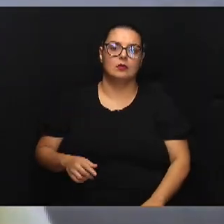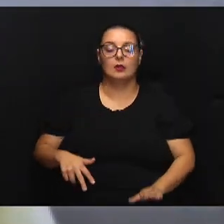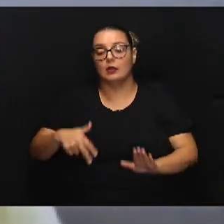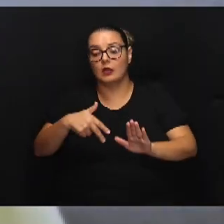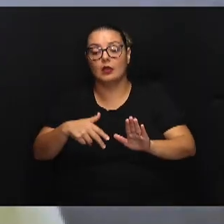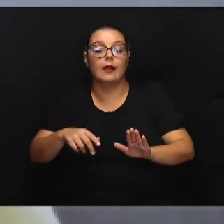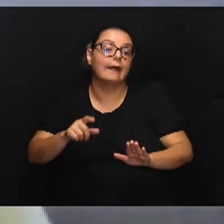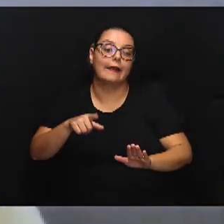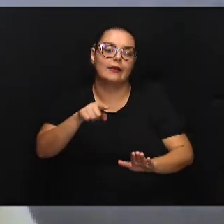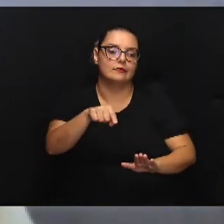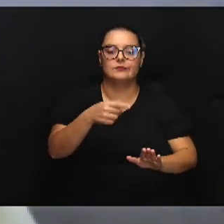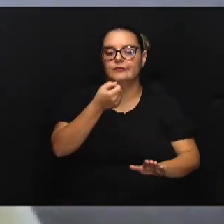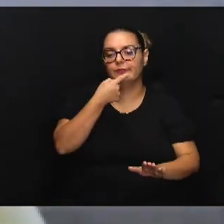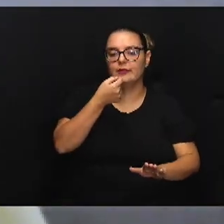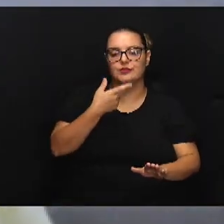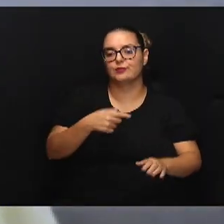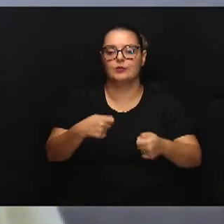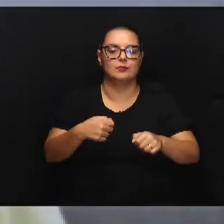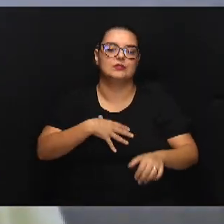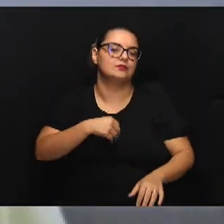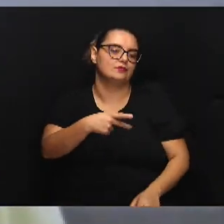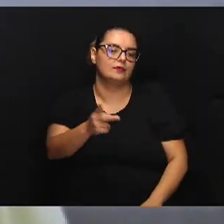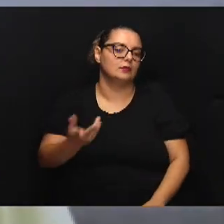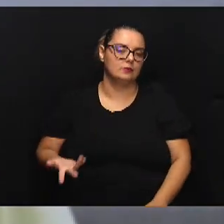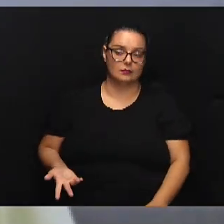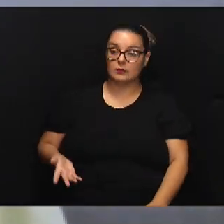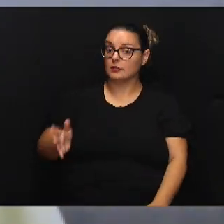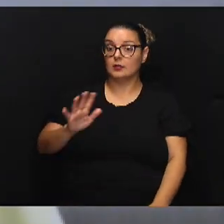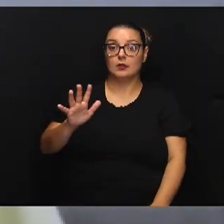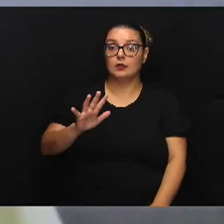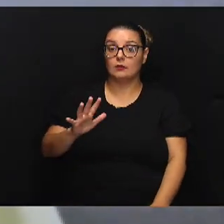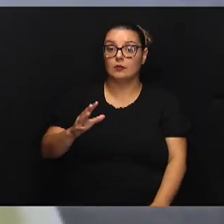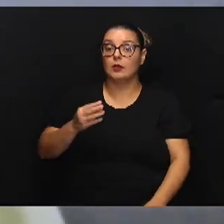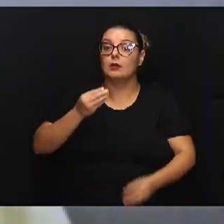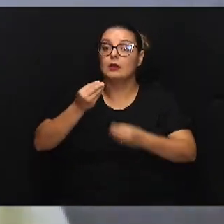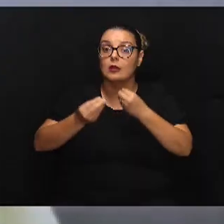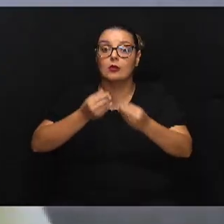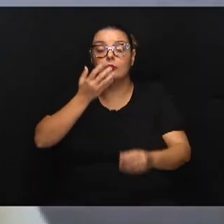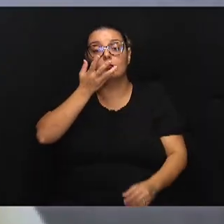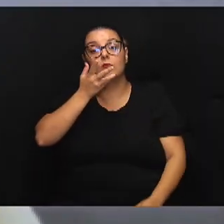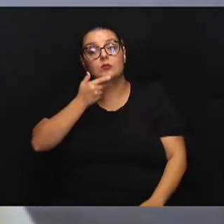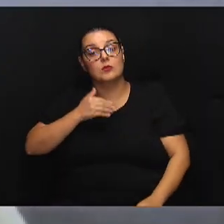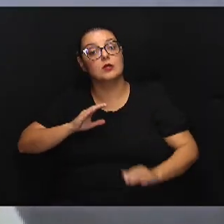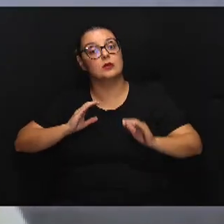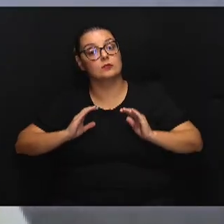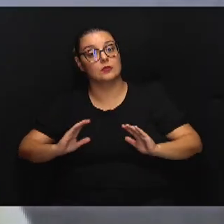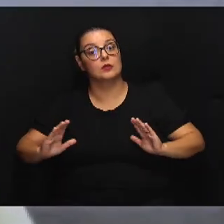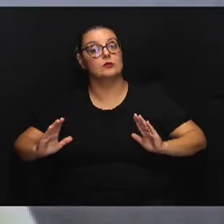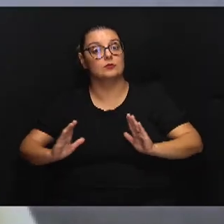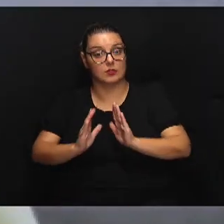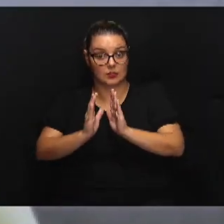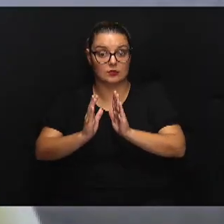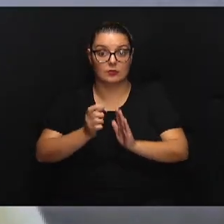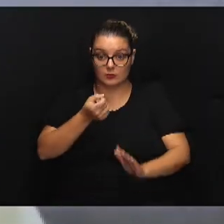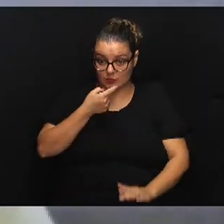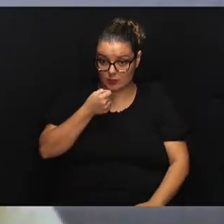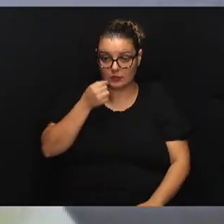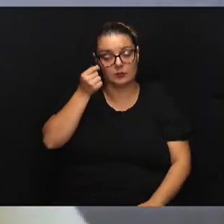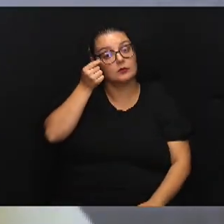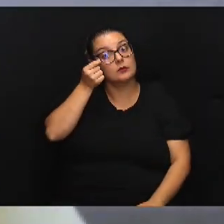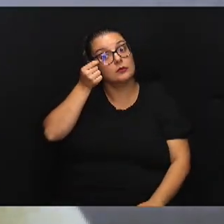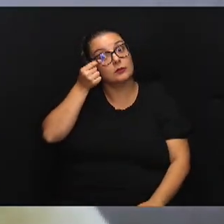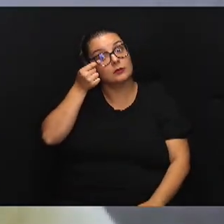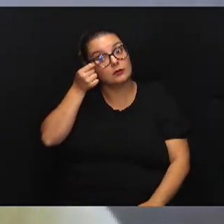precisa de medicamento. Não. É só para ter conhecimento como é que essa criança se porta diante de um medicamento.